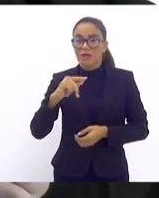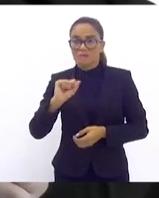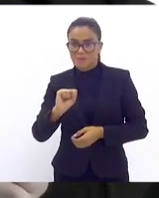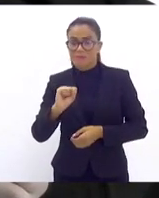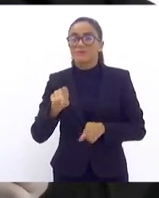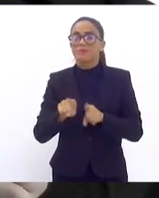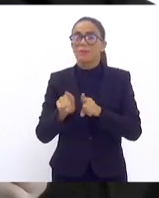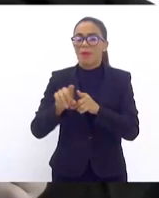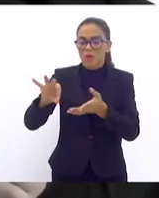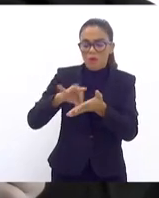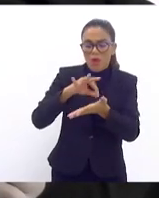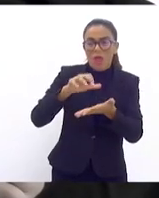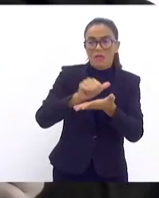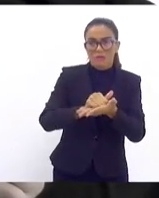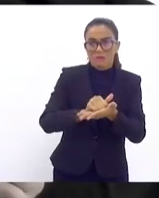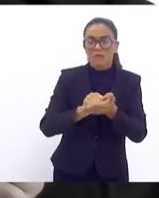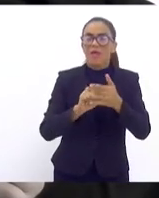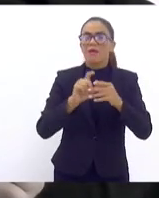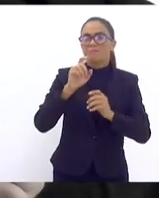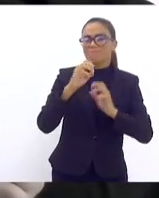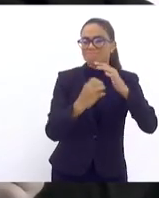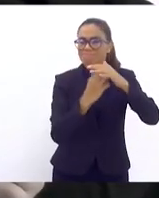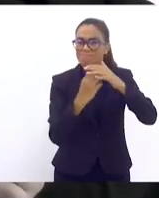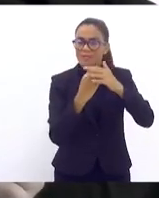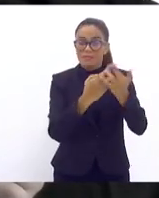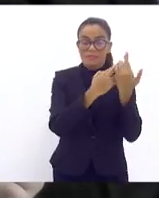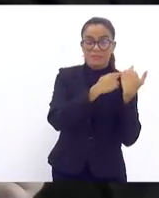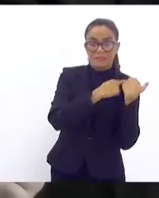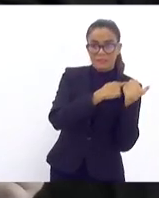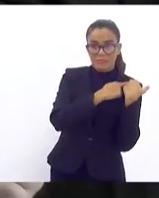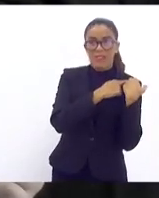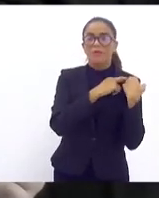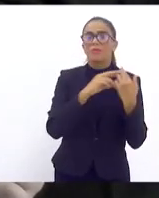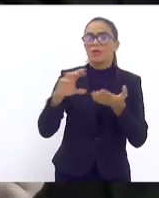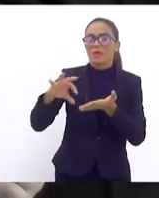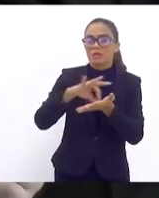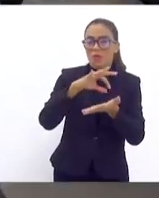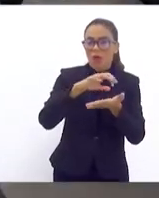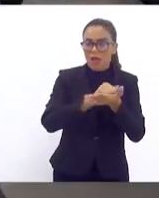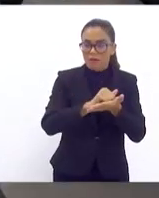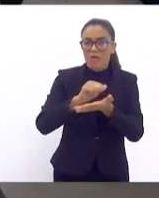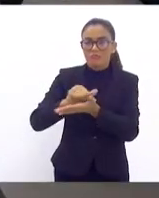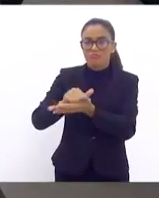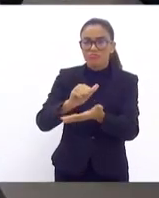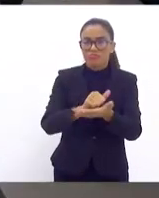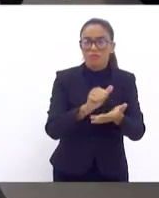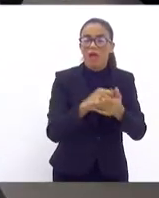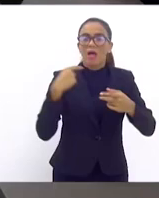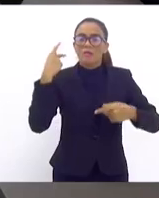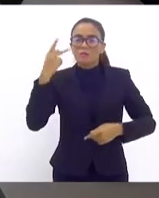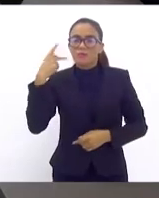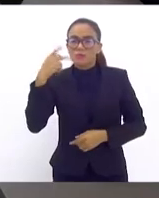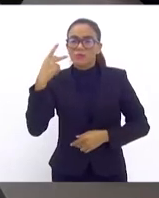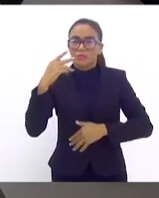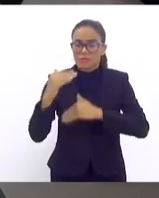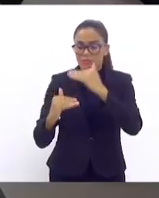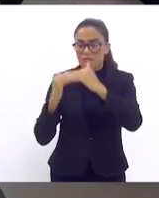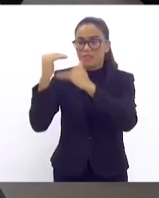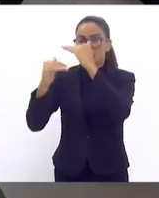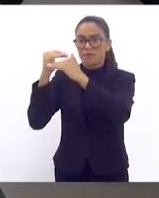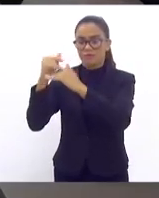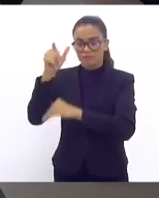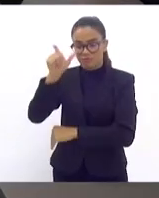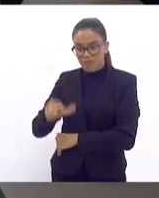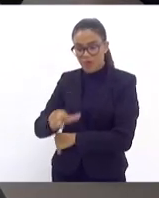pelo cadastramento, os mecanismos de acesso aos dados do cadastro e as políticas de desenvolvimento das potencialidades do